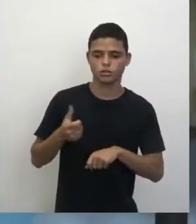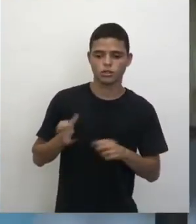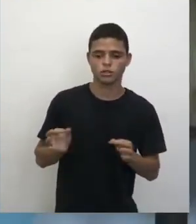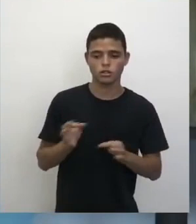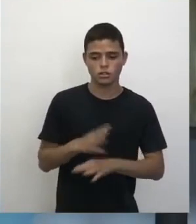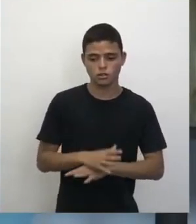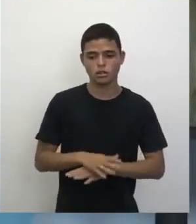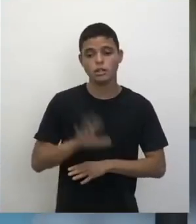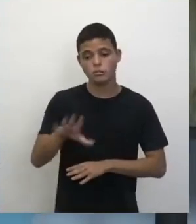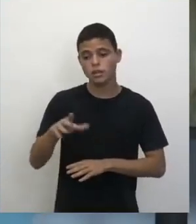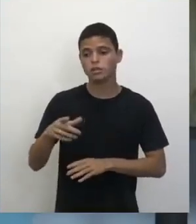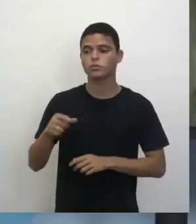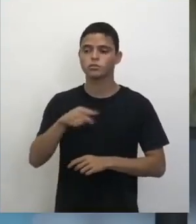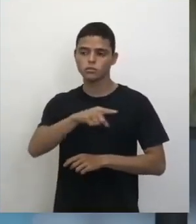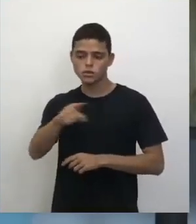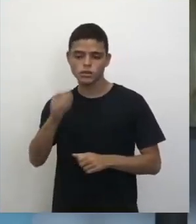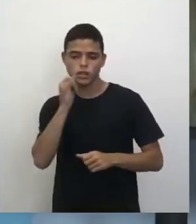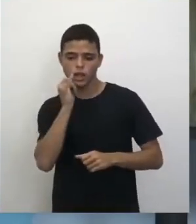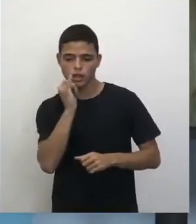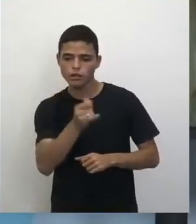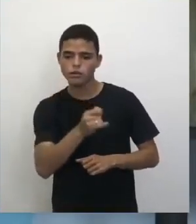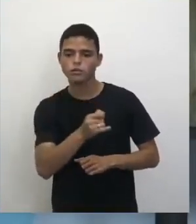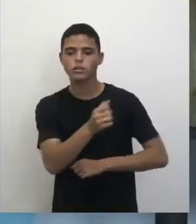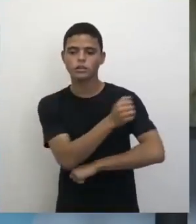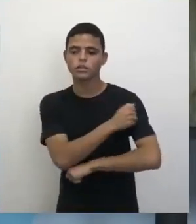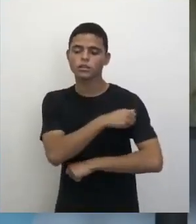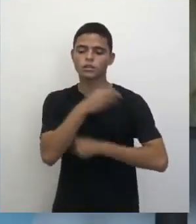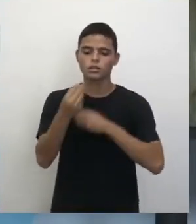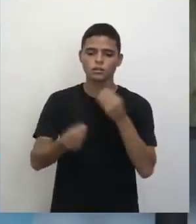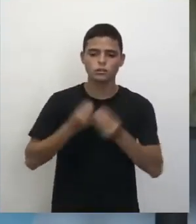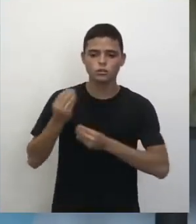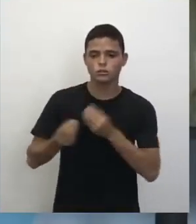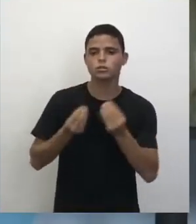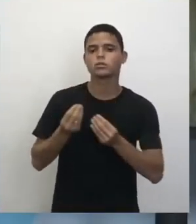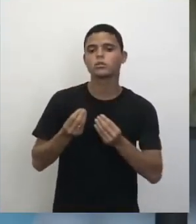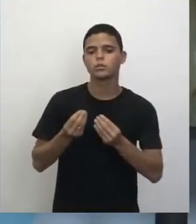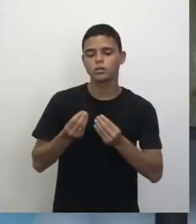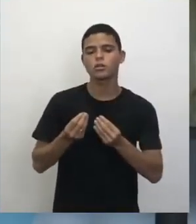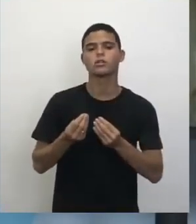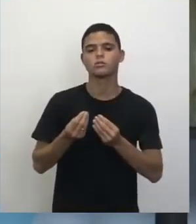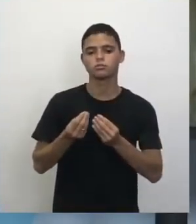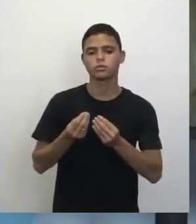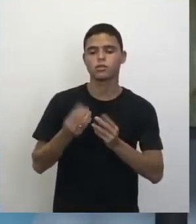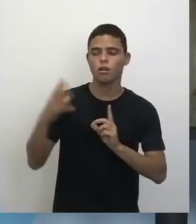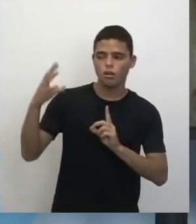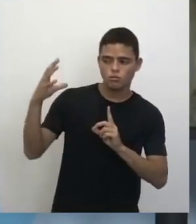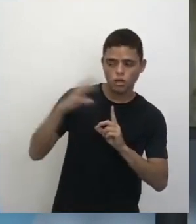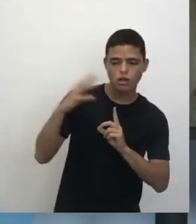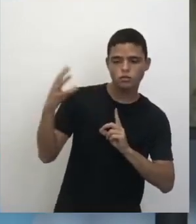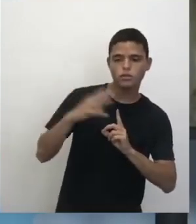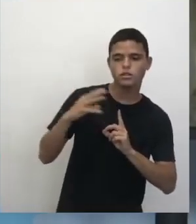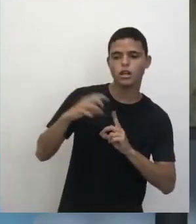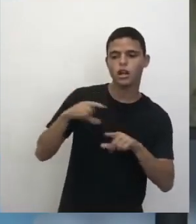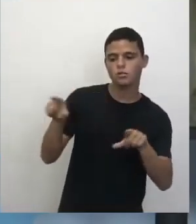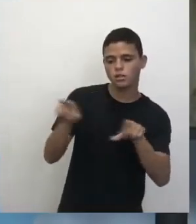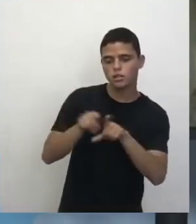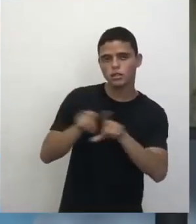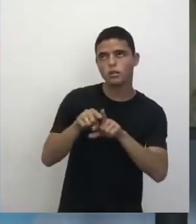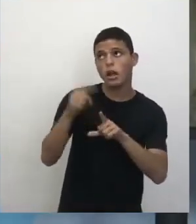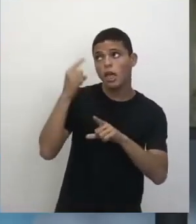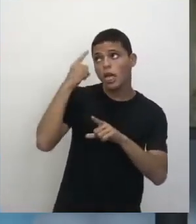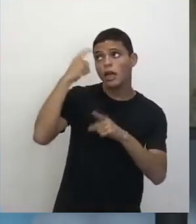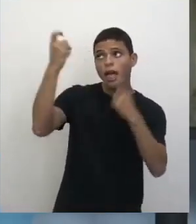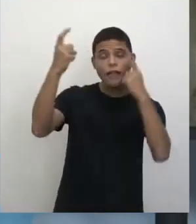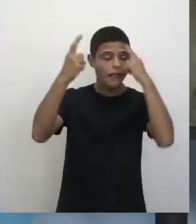quero que você deixe uma mensagem para os estudantes. Como que funciona essa questão inspiradora para eles também criarem